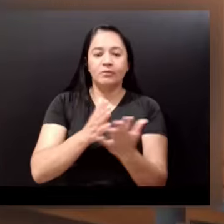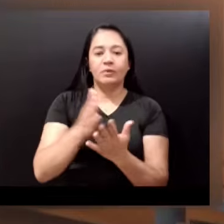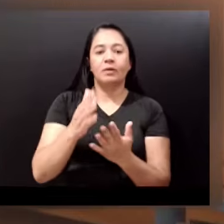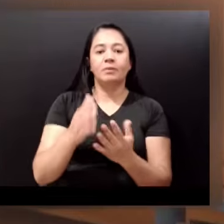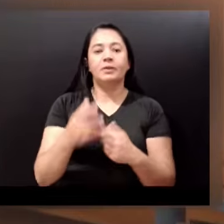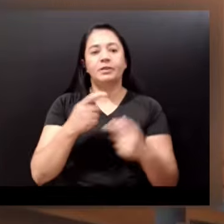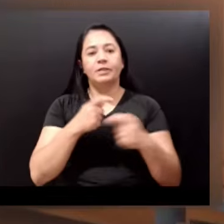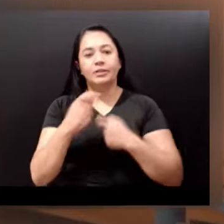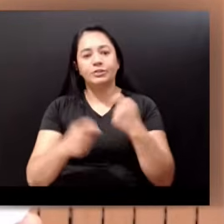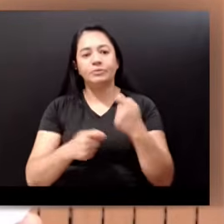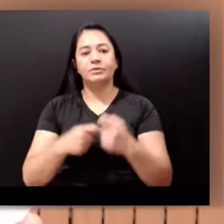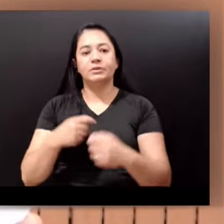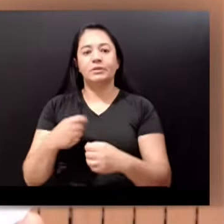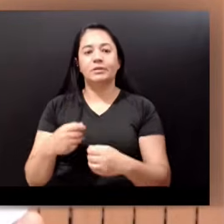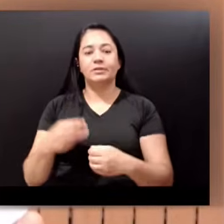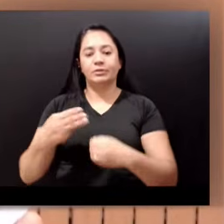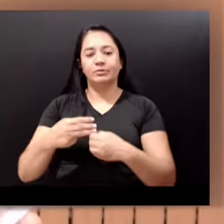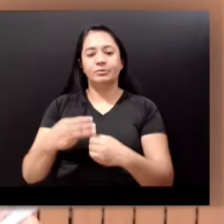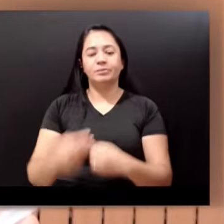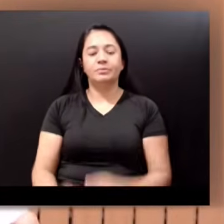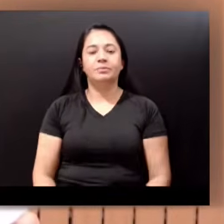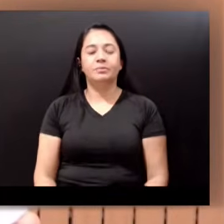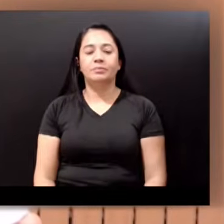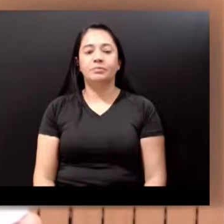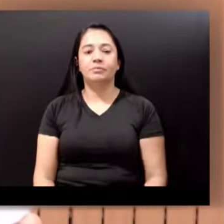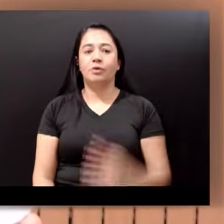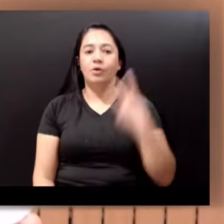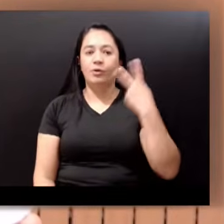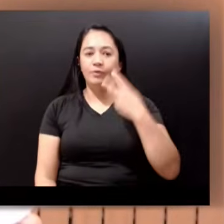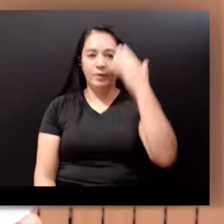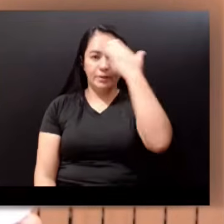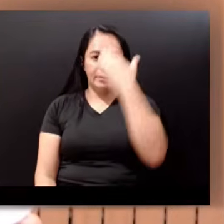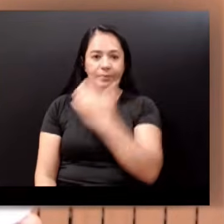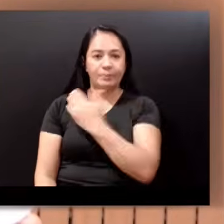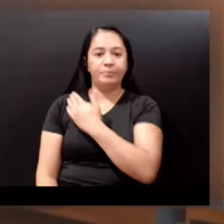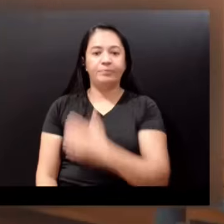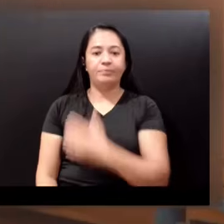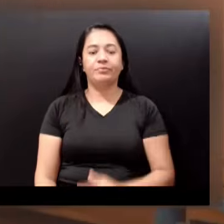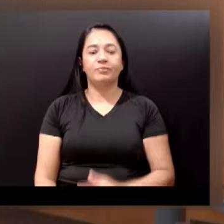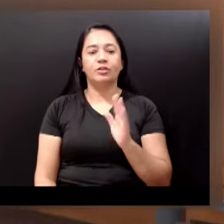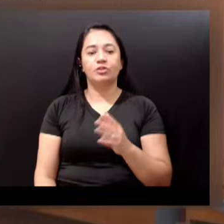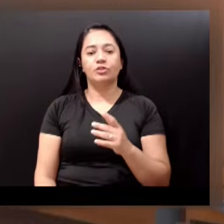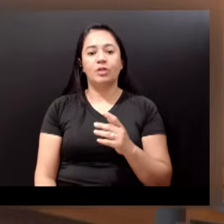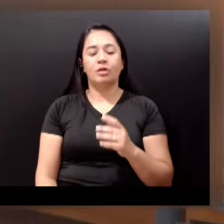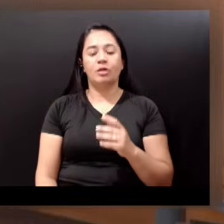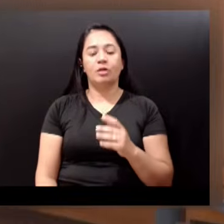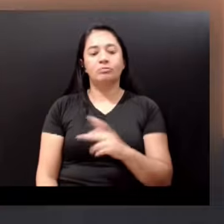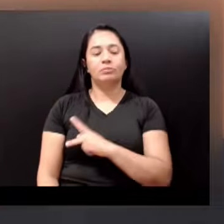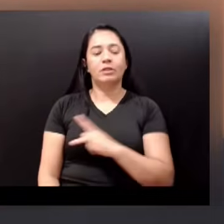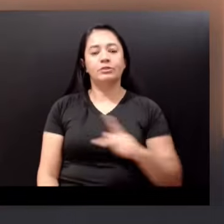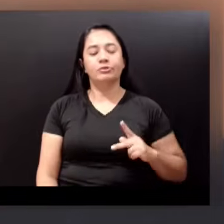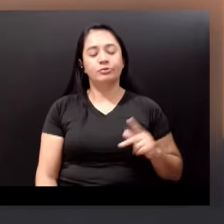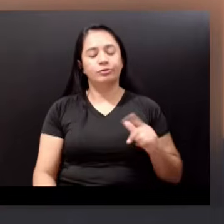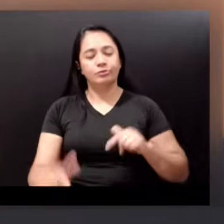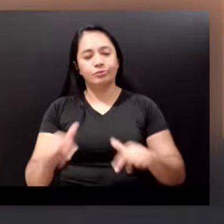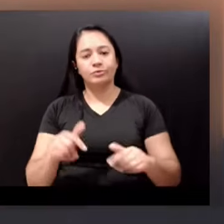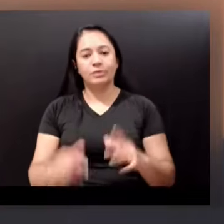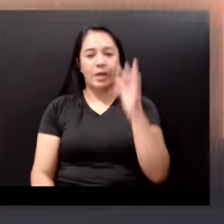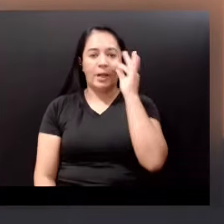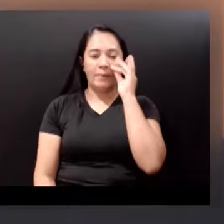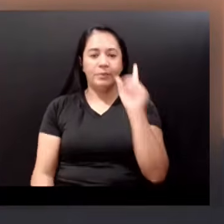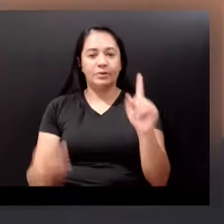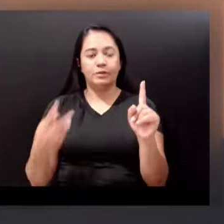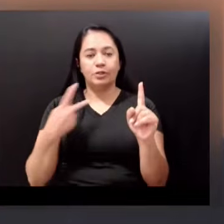das cidades. O vereador Luiz Iabico conduziu os trabalhos e contou com a presença do vereador Rubens Gás,